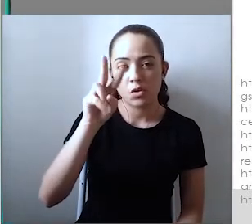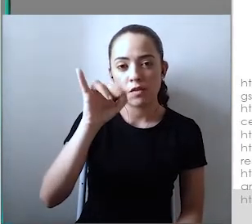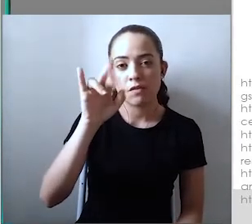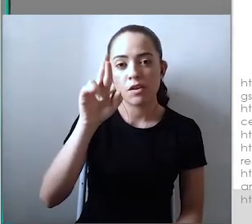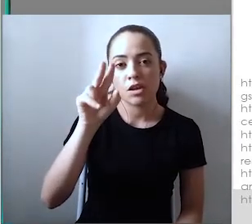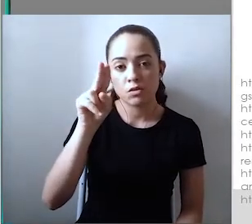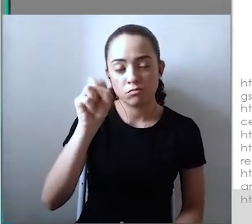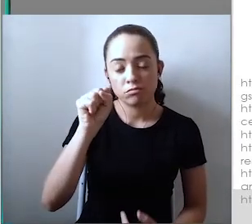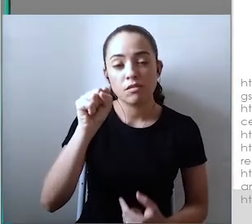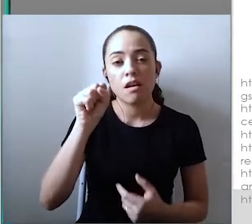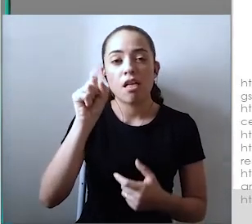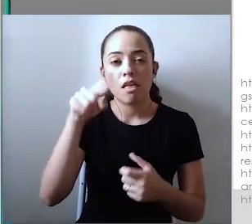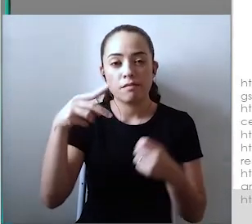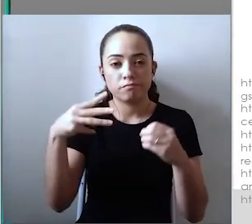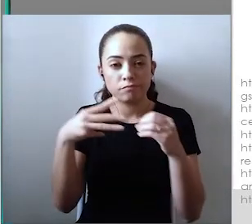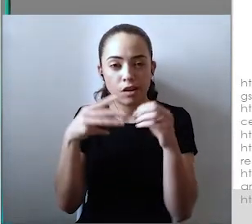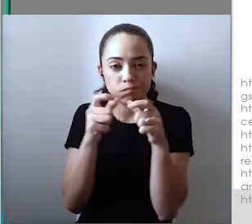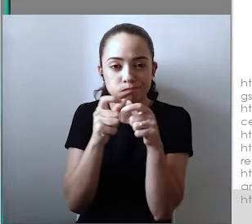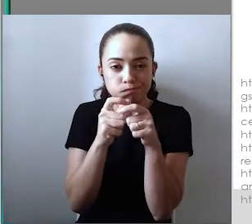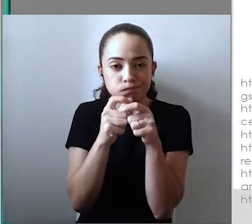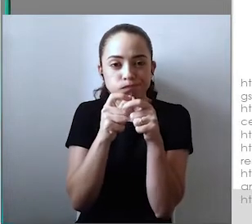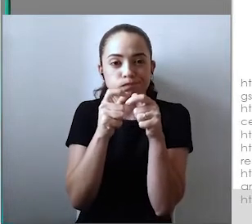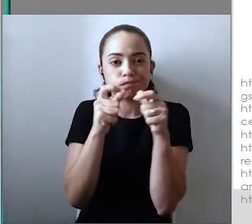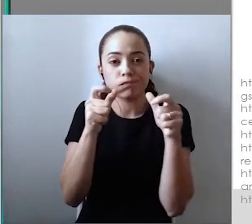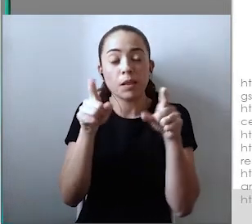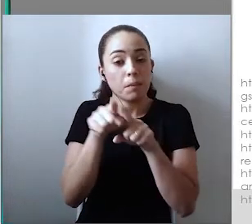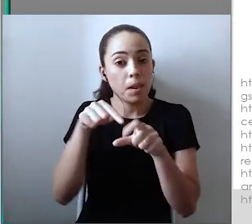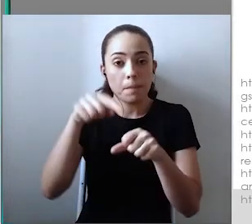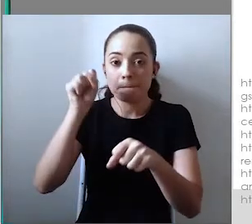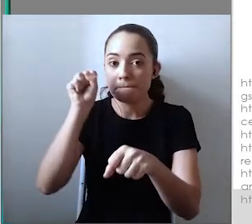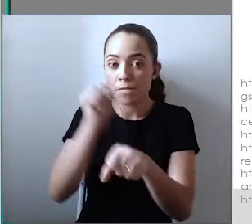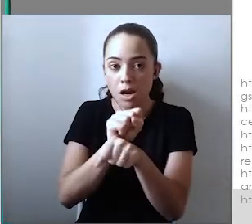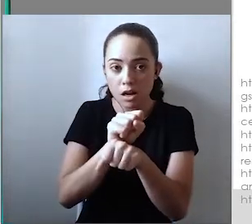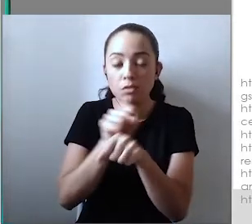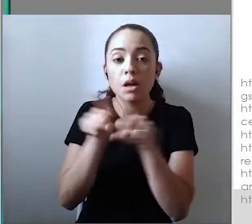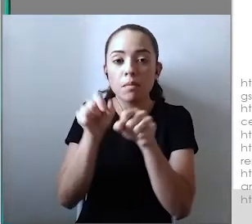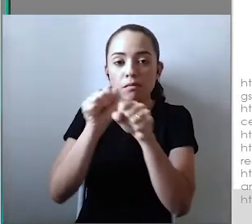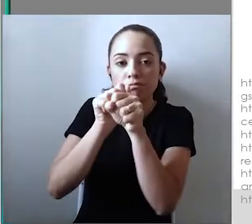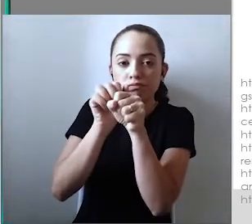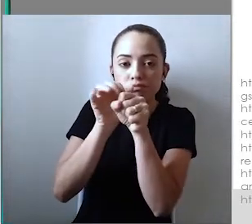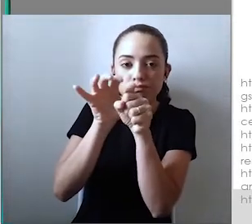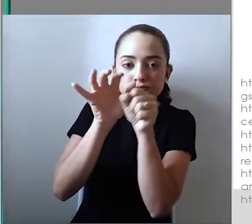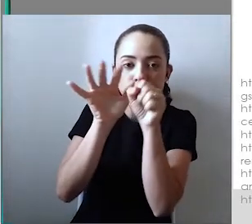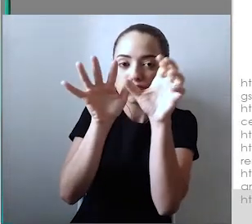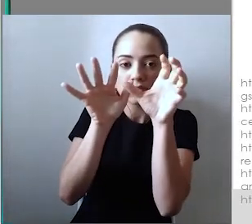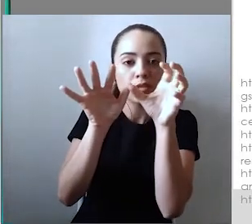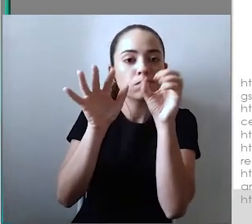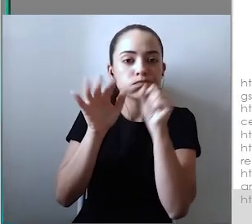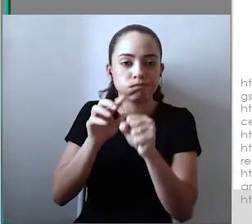celular, são imóveis e não se ramificam, e apresentam sempre o mesmo tamanho.